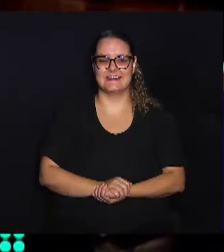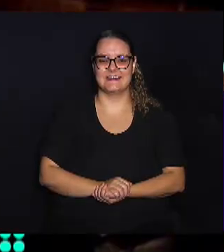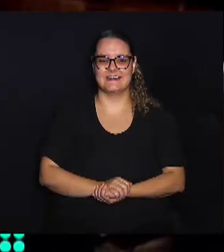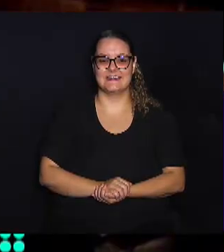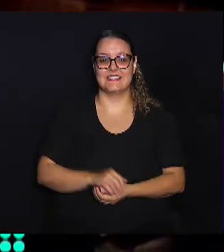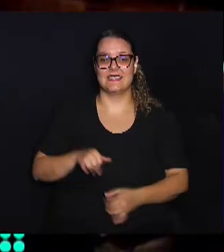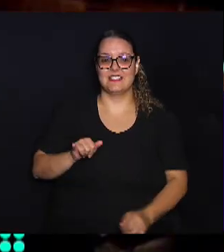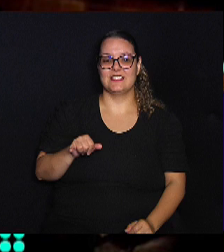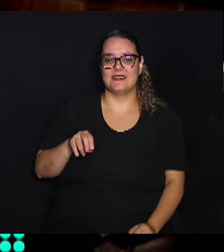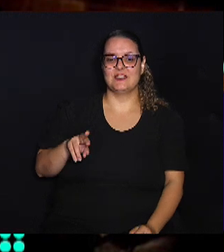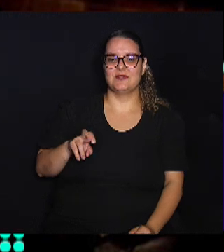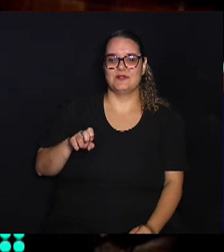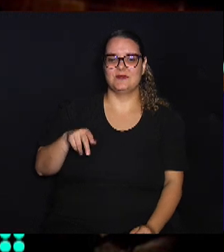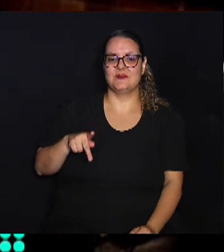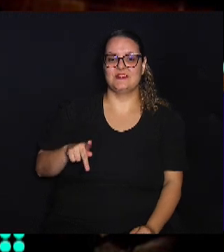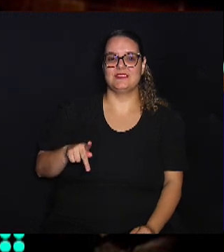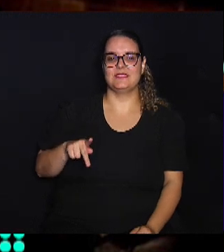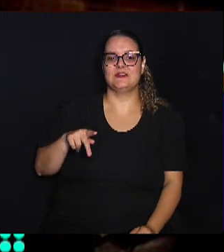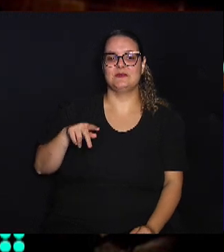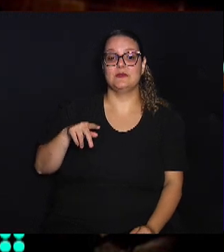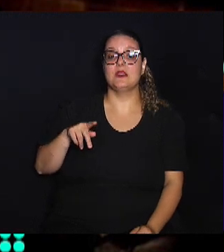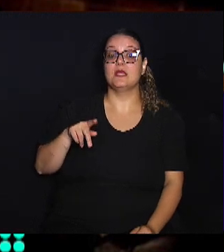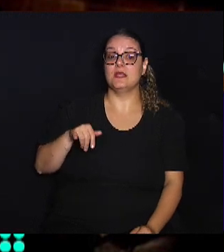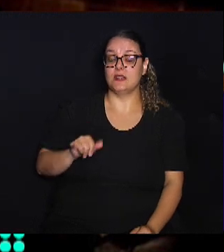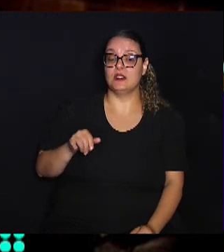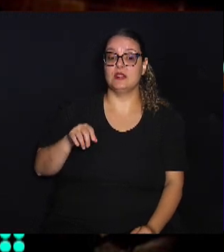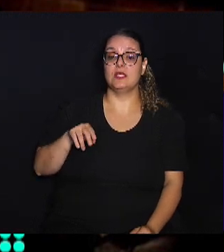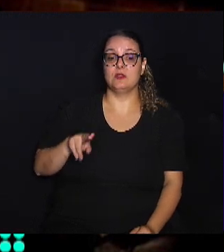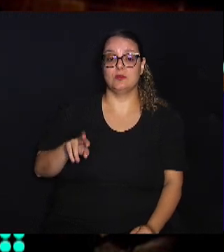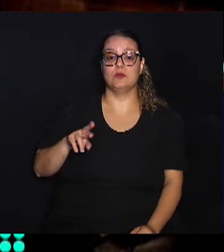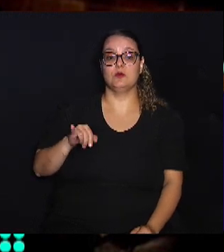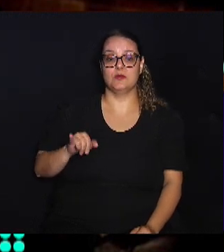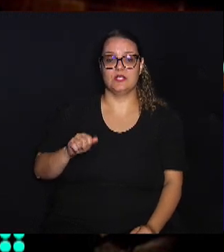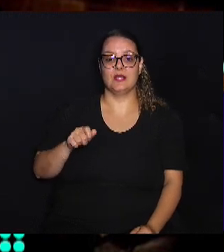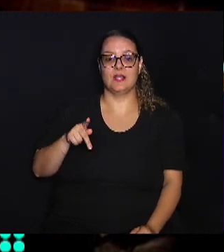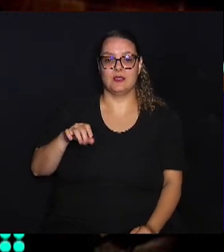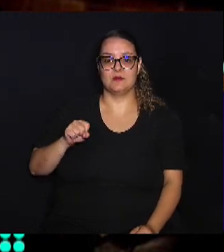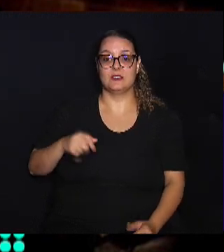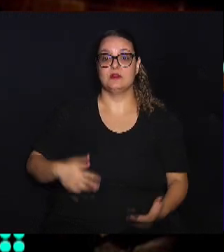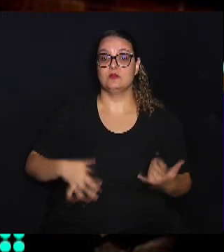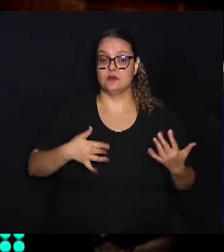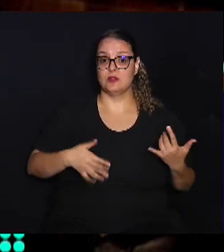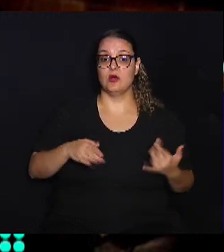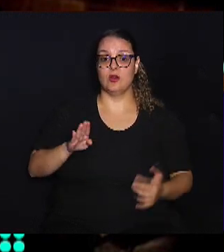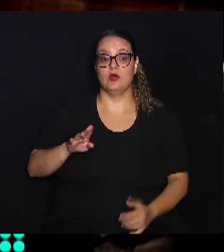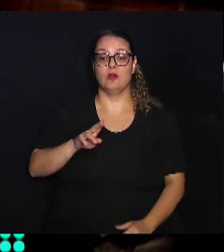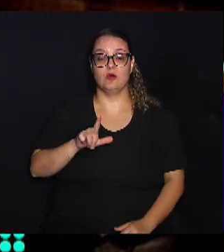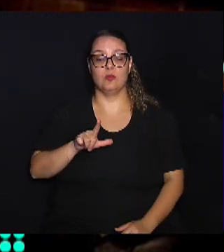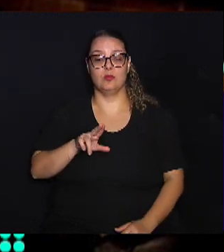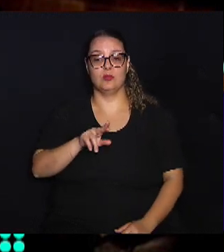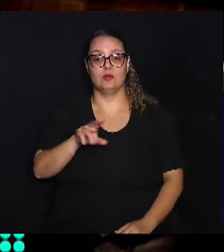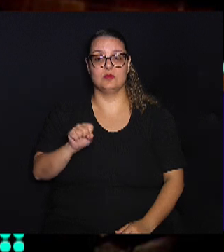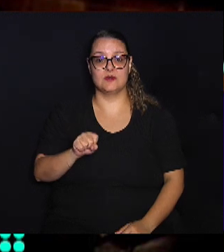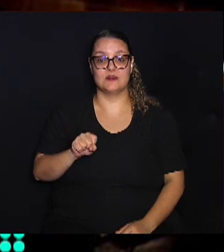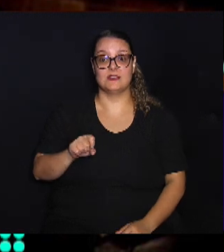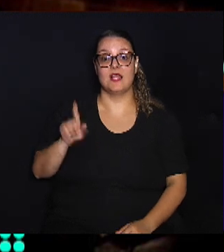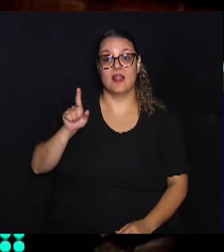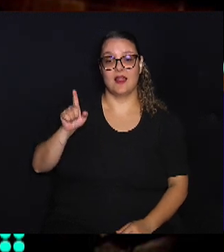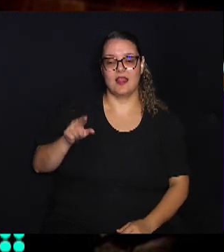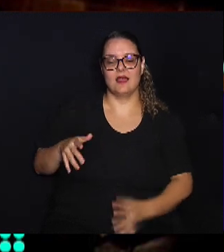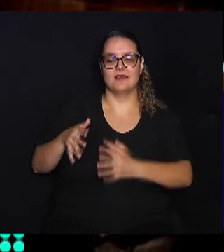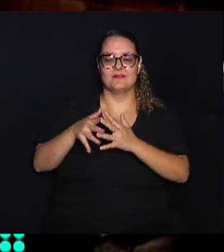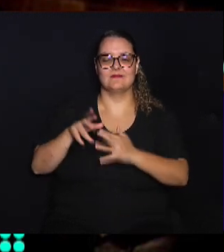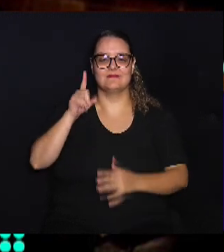Yuri Apse, músico autodidata, traz com suas guitarras o blues tradicional de Chicago em um